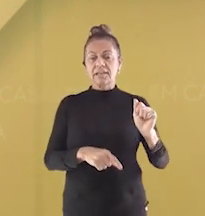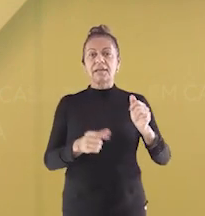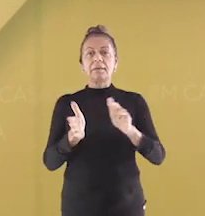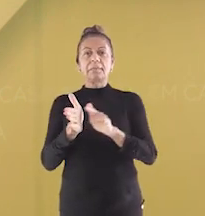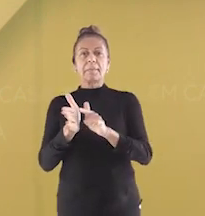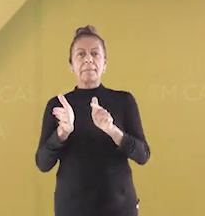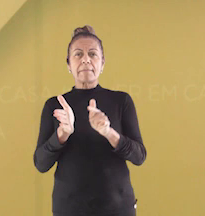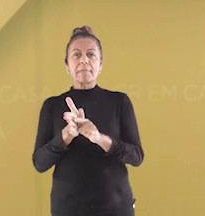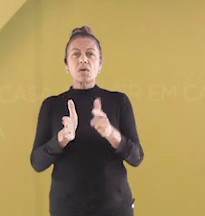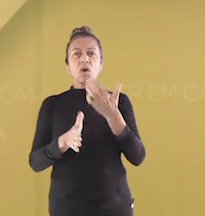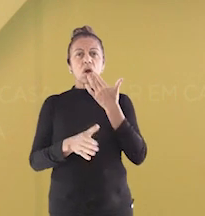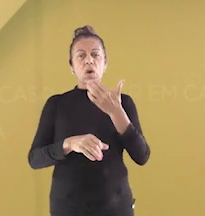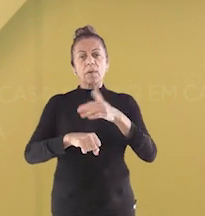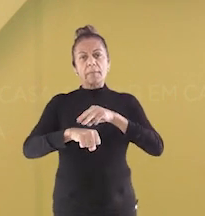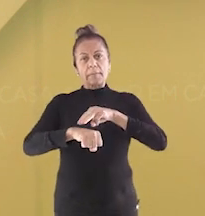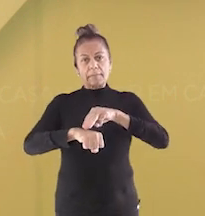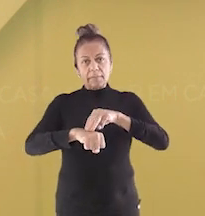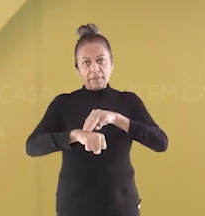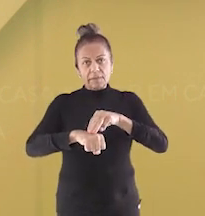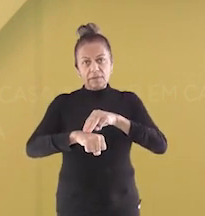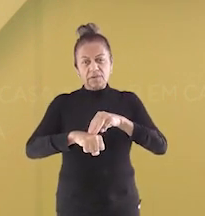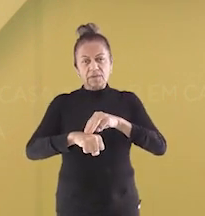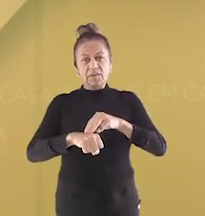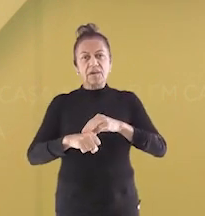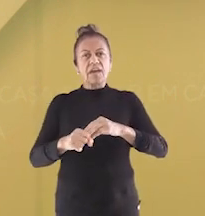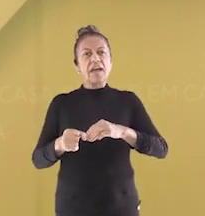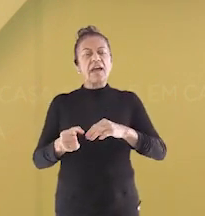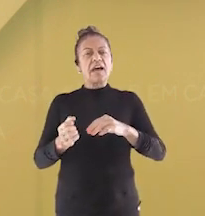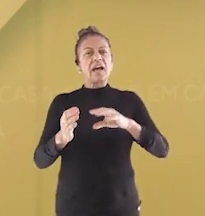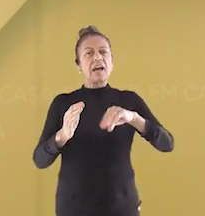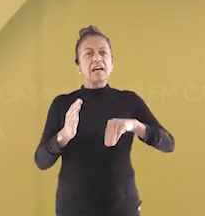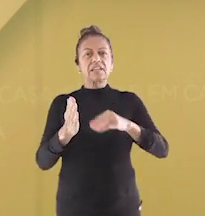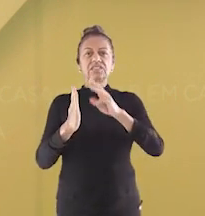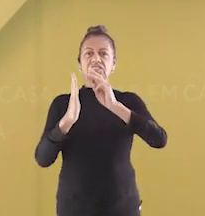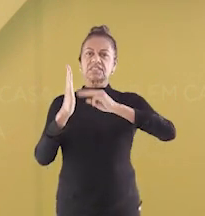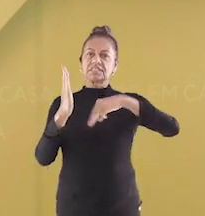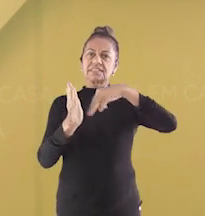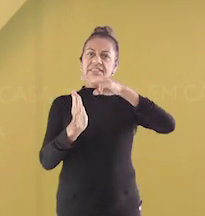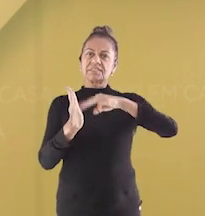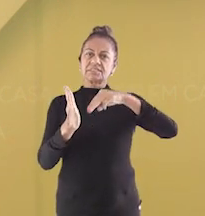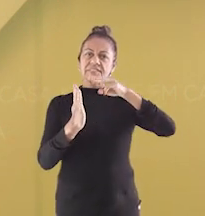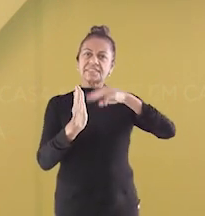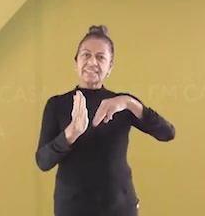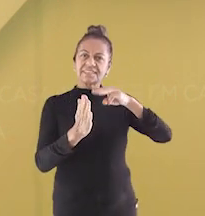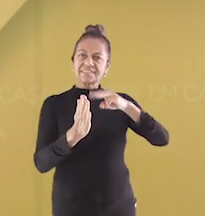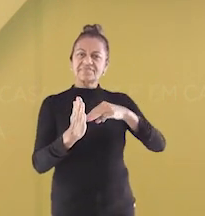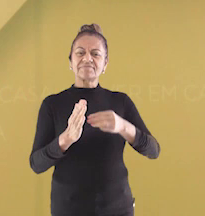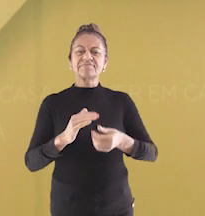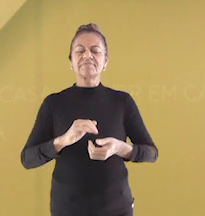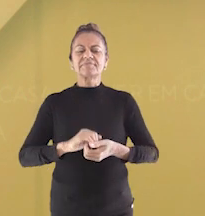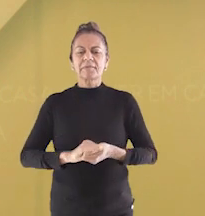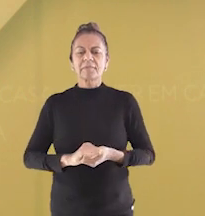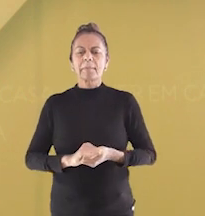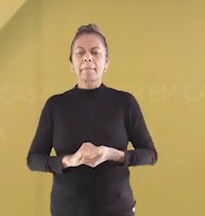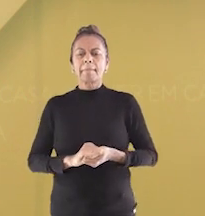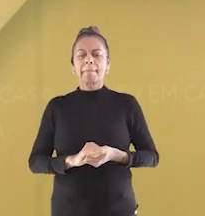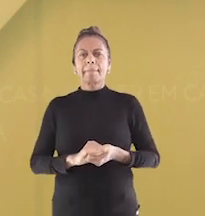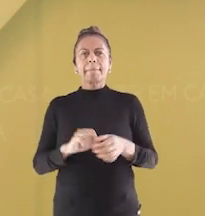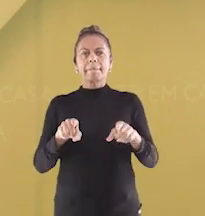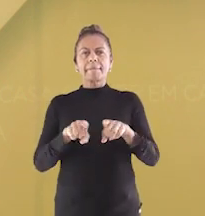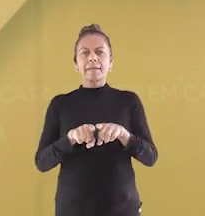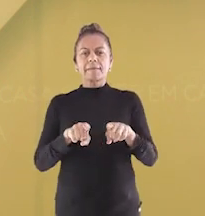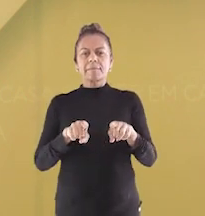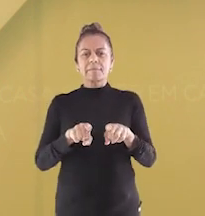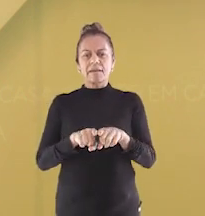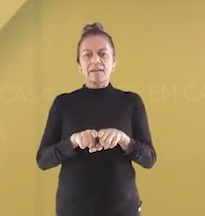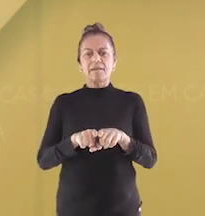tinta guache amarela, vermelho e marrom para você pintar o seu vulcão. E para fazer o nosso vulcão